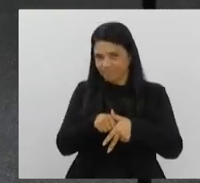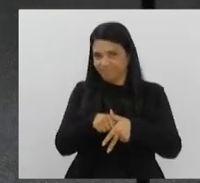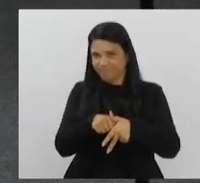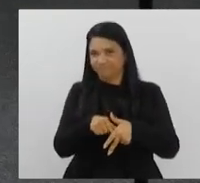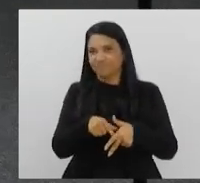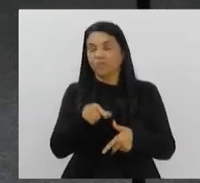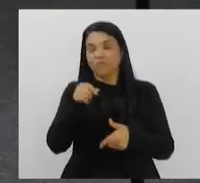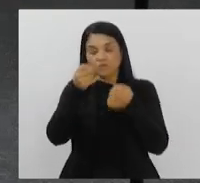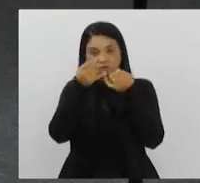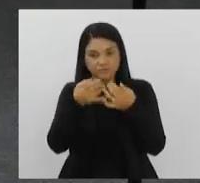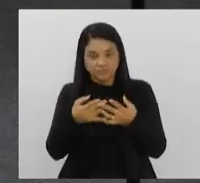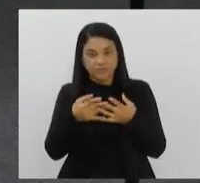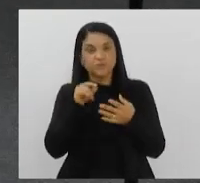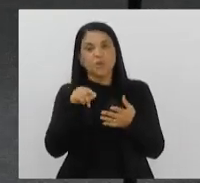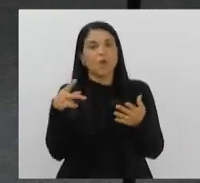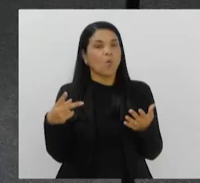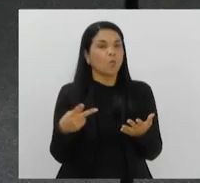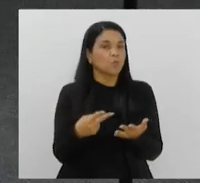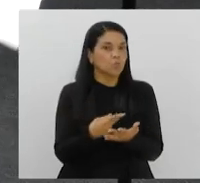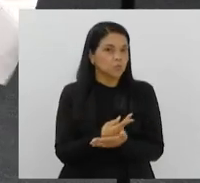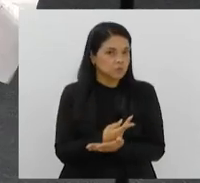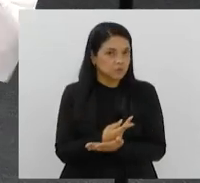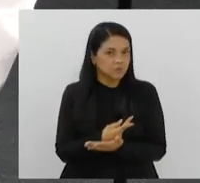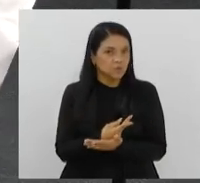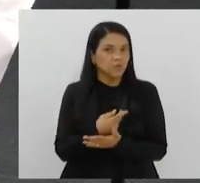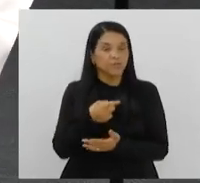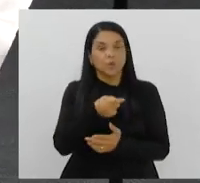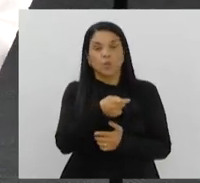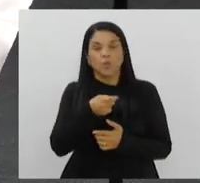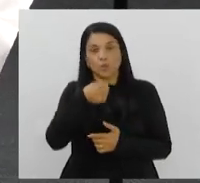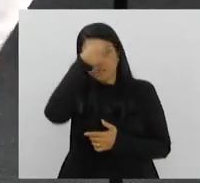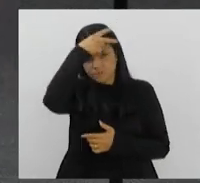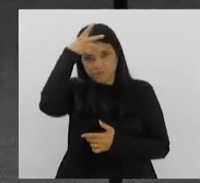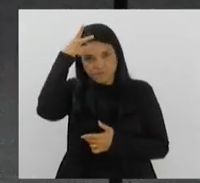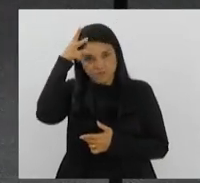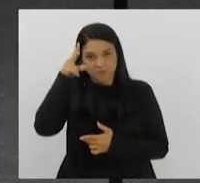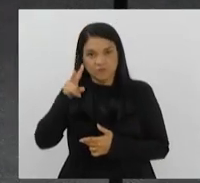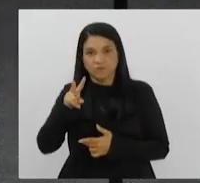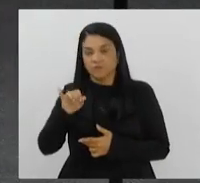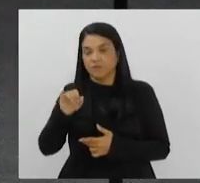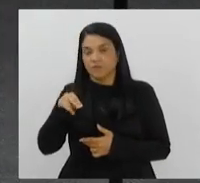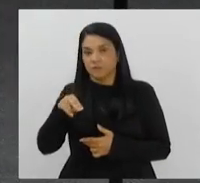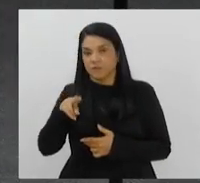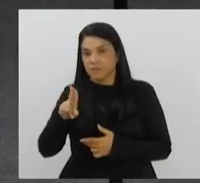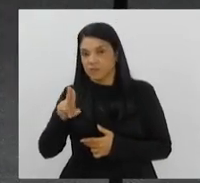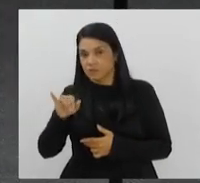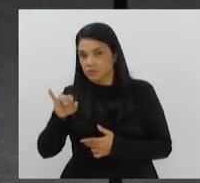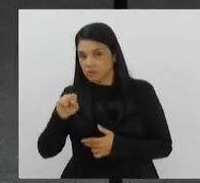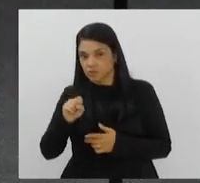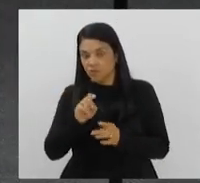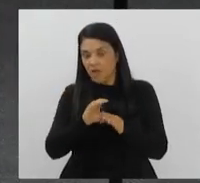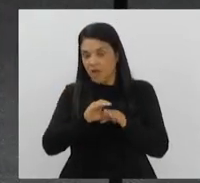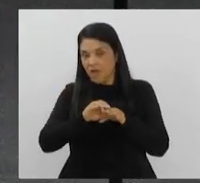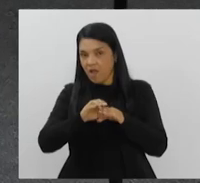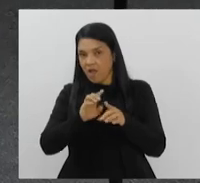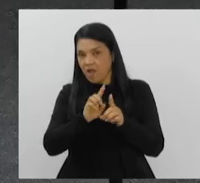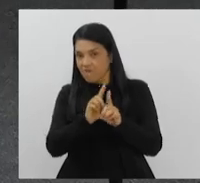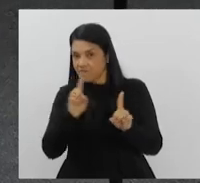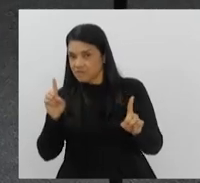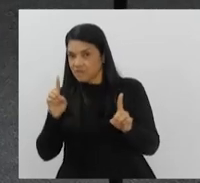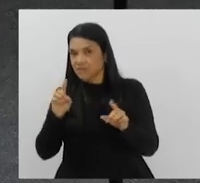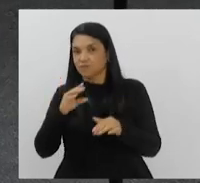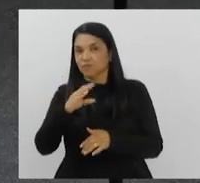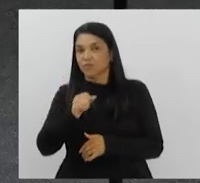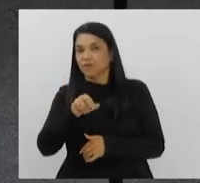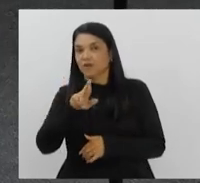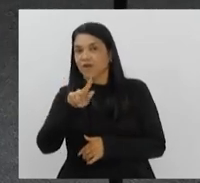Excelência o que aconteceu com o ex-prefeito Dr. Vinícius, que foi afastado do cargo pela Justiça por